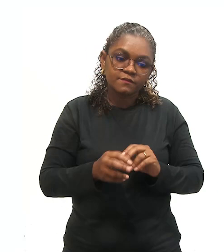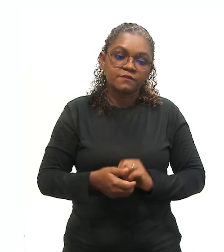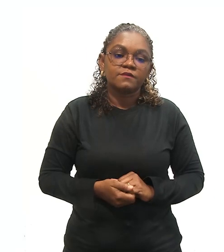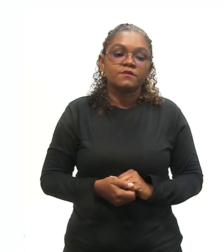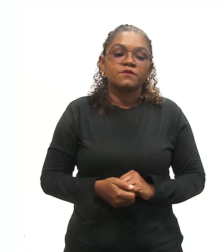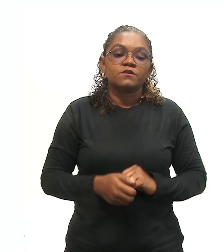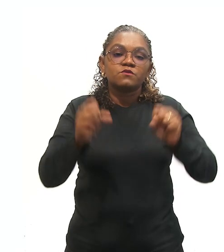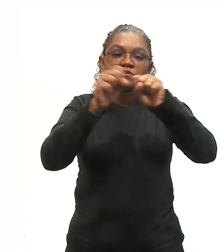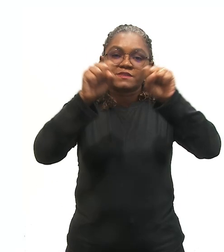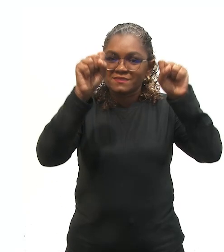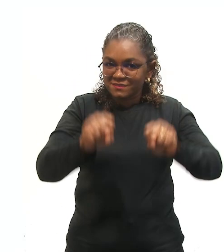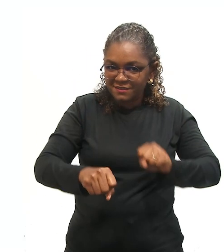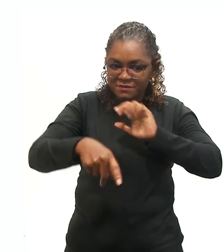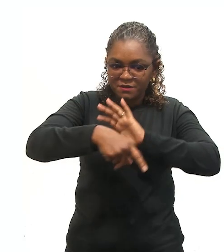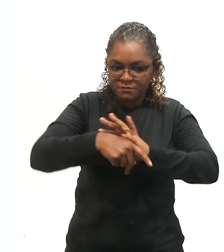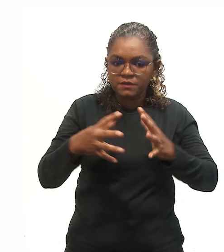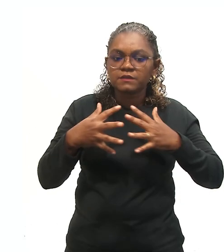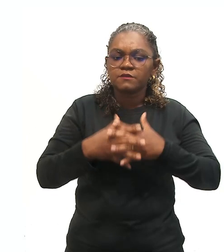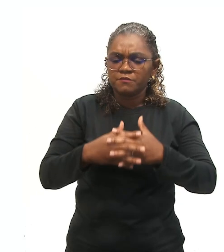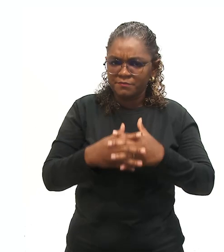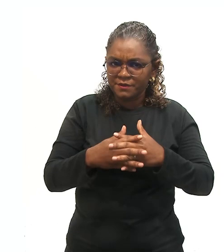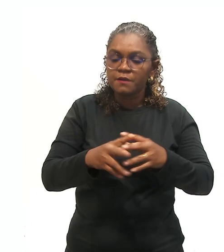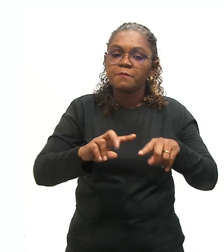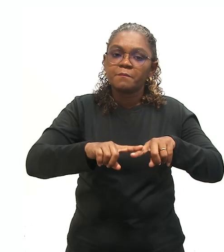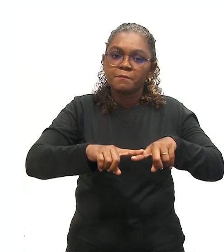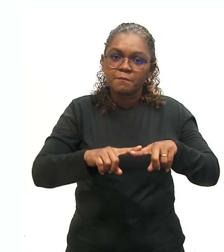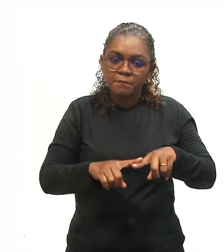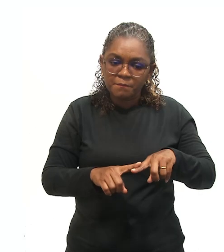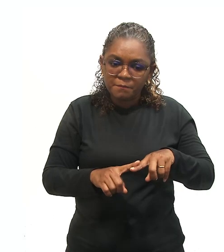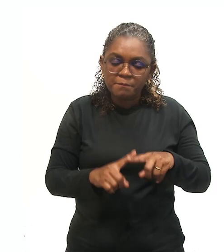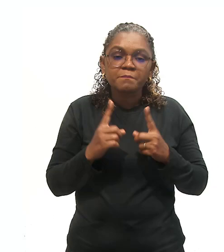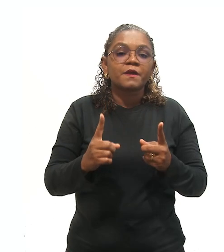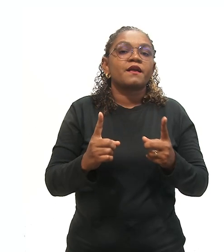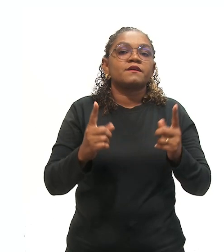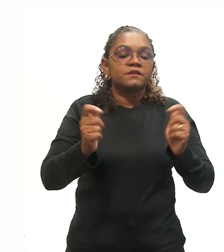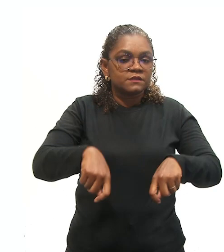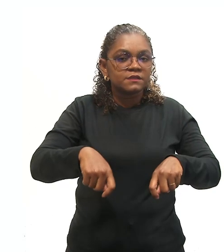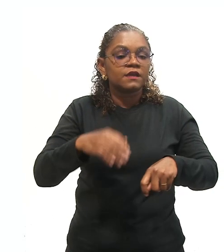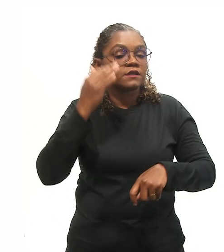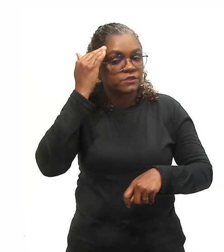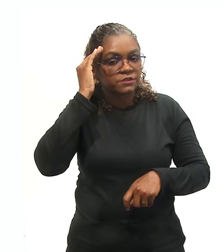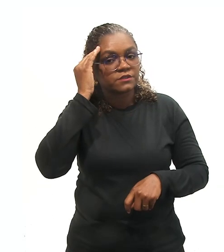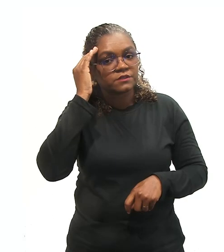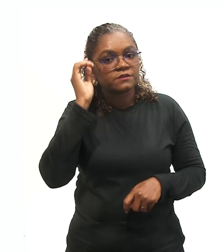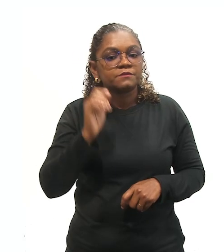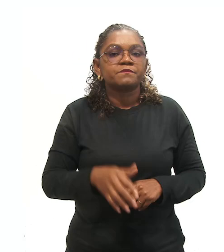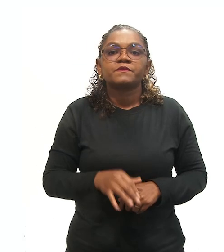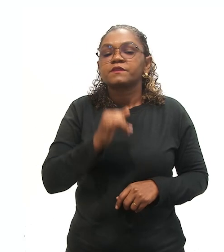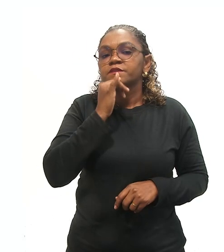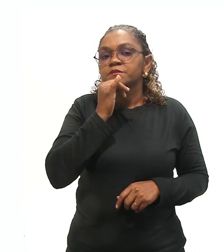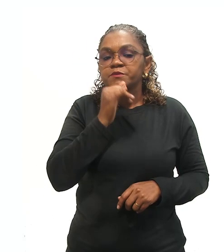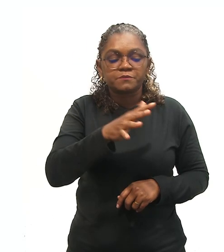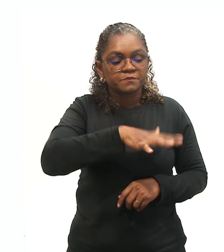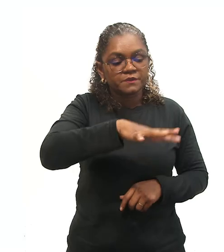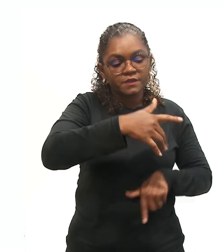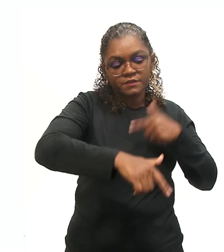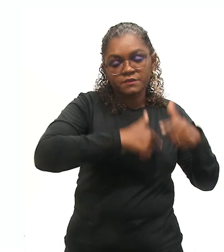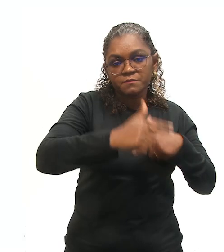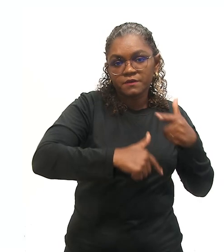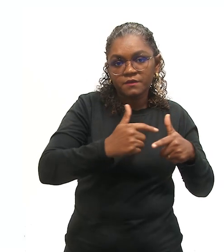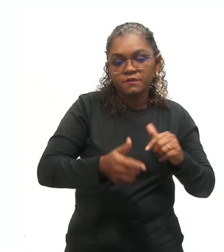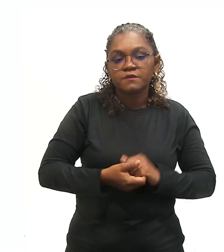complexa, que vai dar a entender, assim, da natureza intrínseca entre esse funcionamento do mercado, a natureza que as pessoas